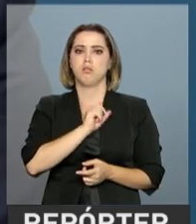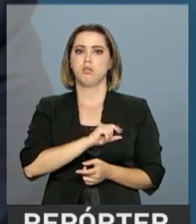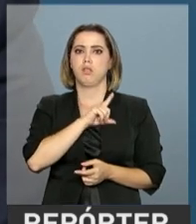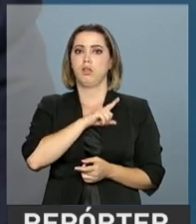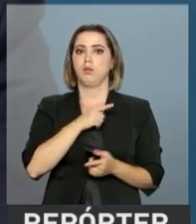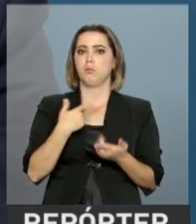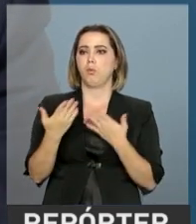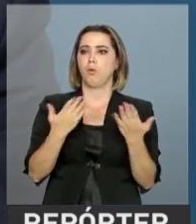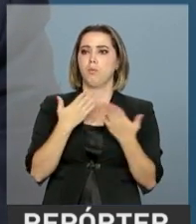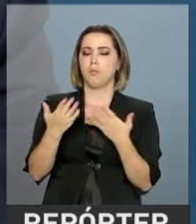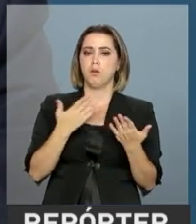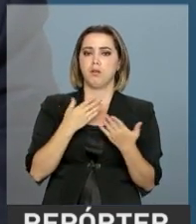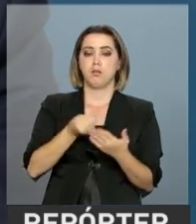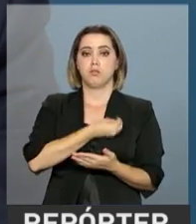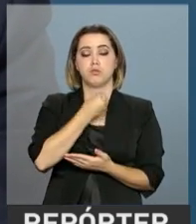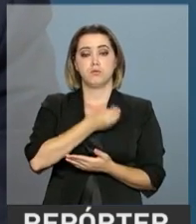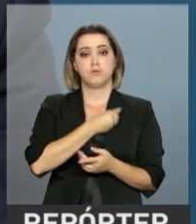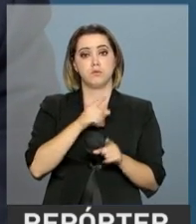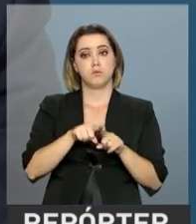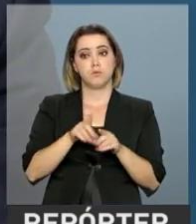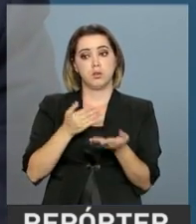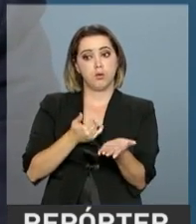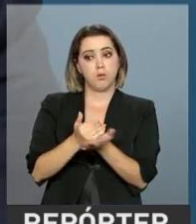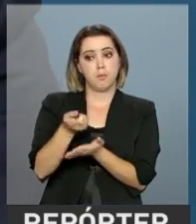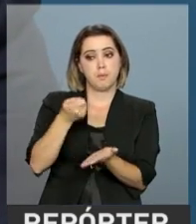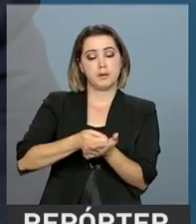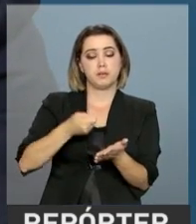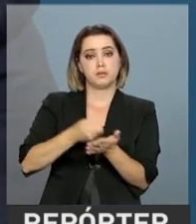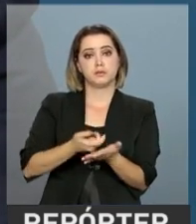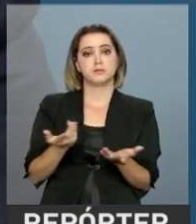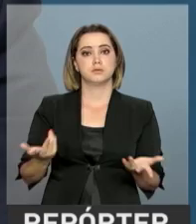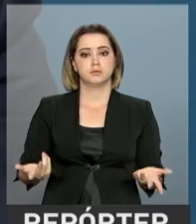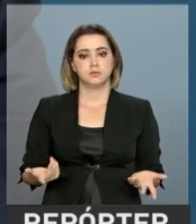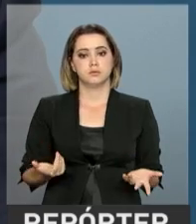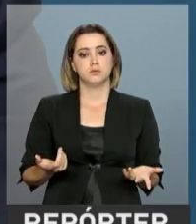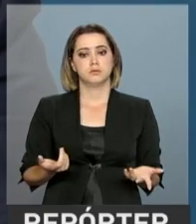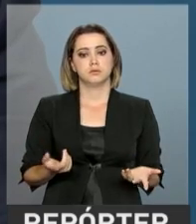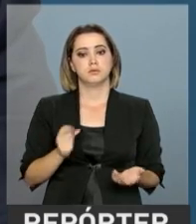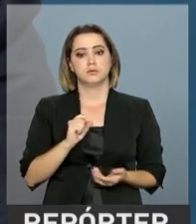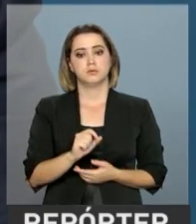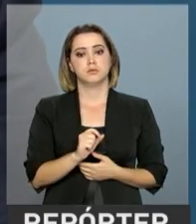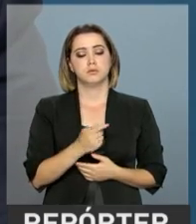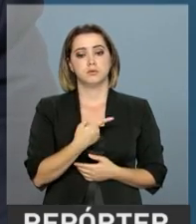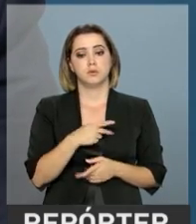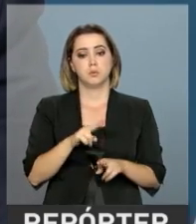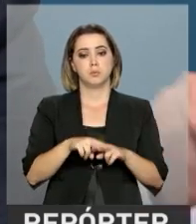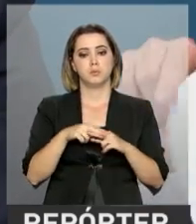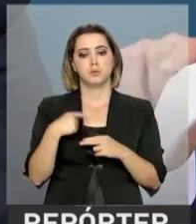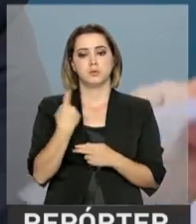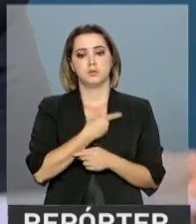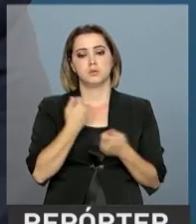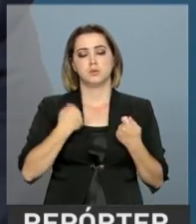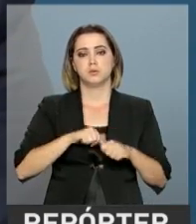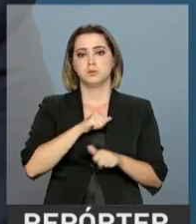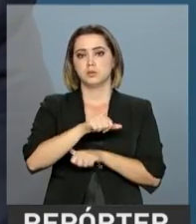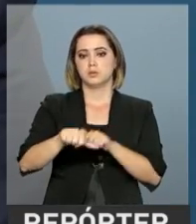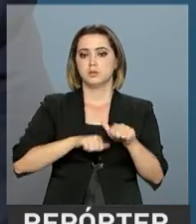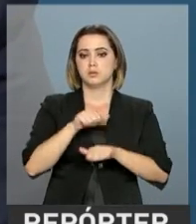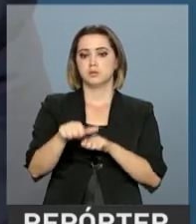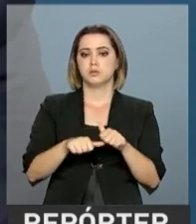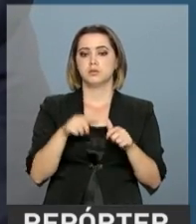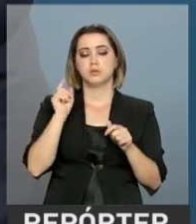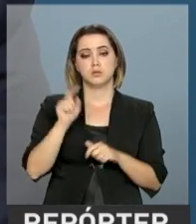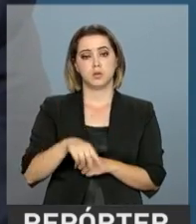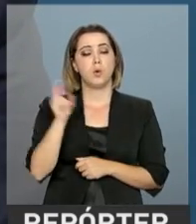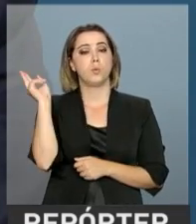pensão do que o tempo que contribuíram para a aposentadoria portanto é preciso mudar e